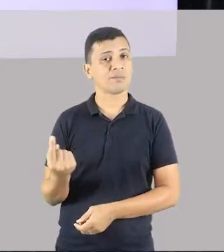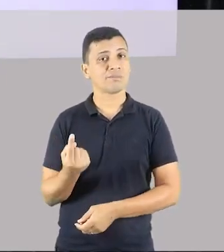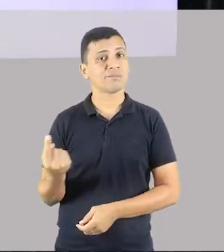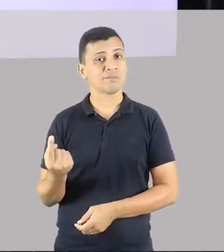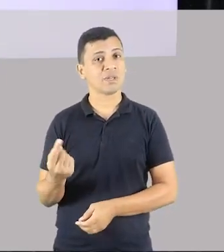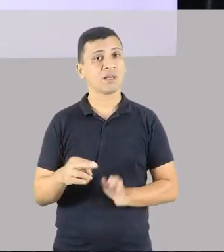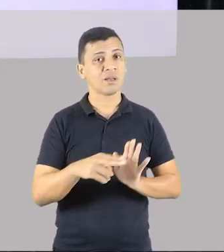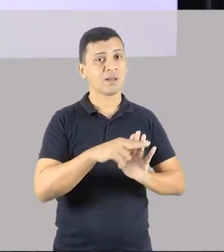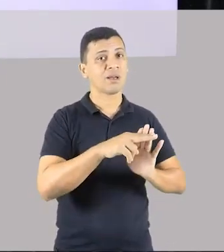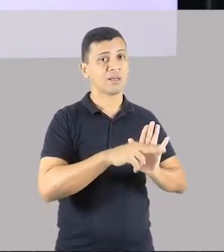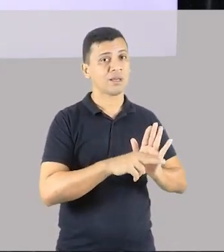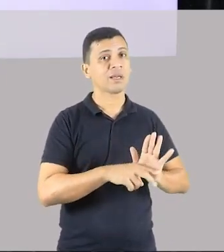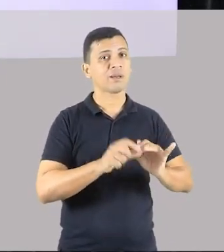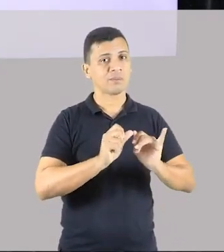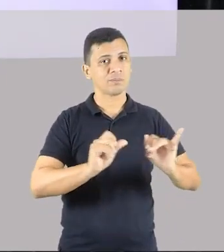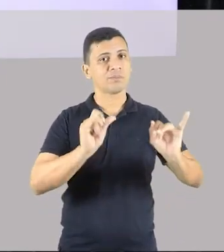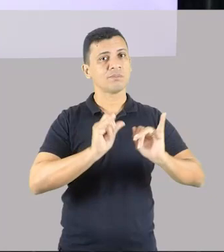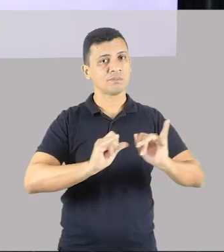a publicidade.